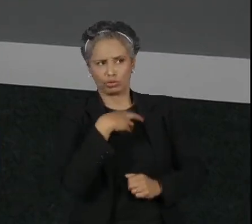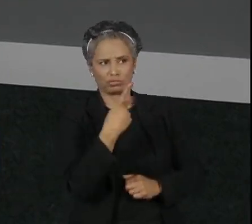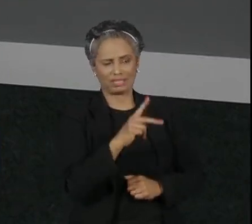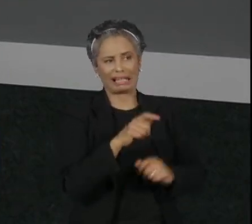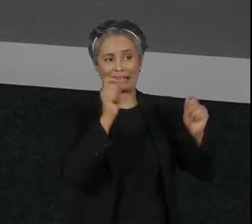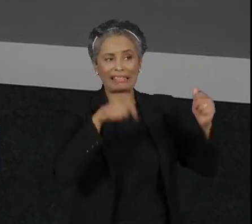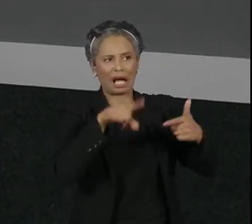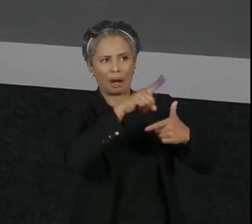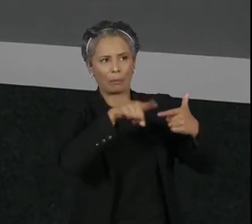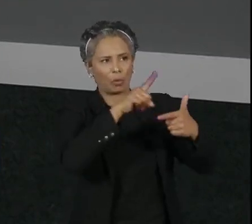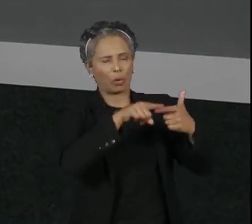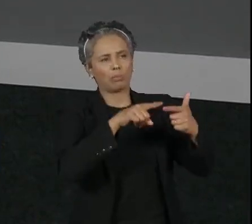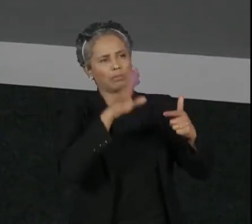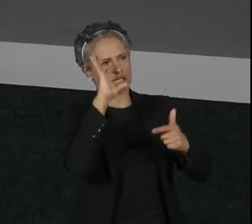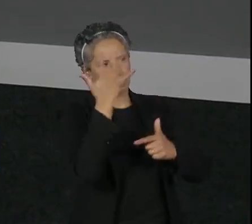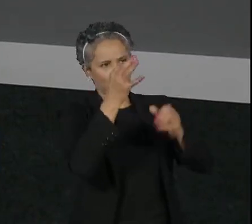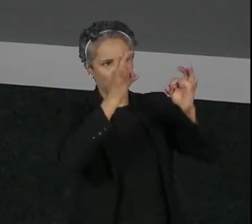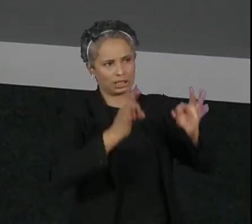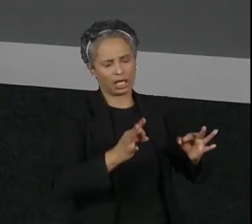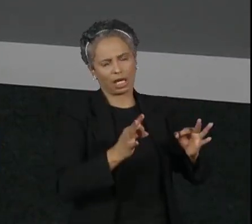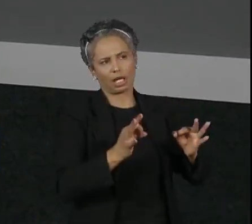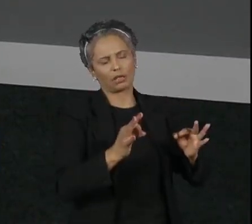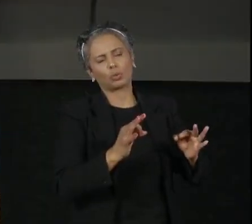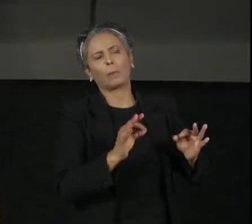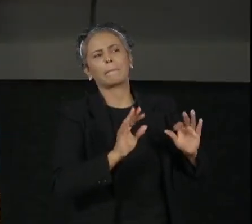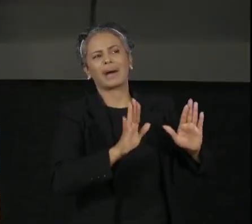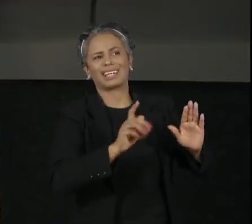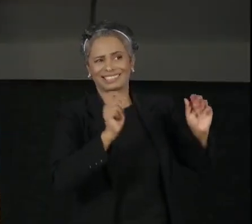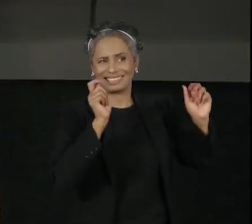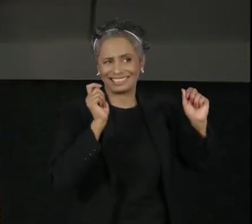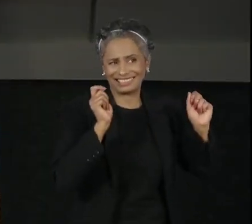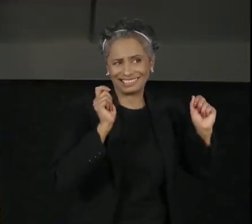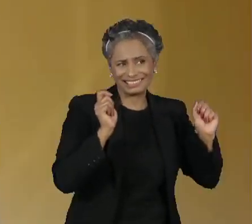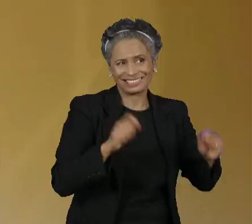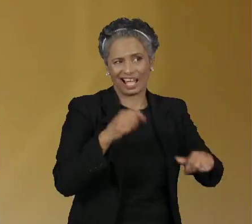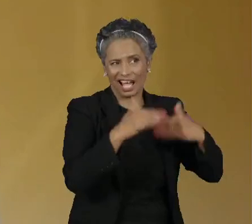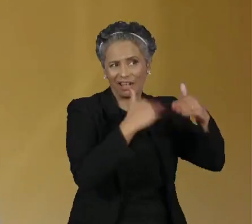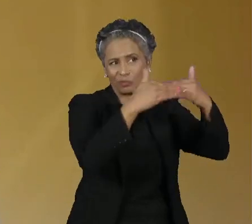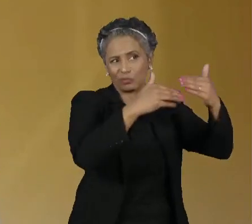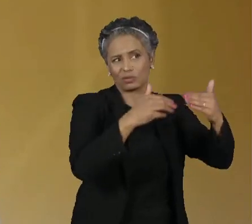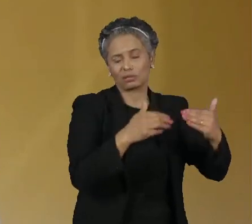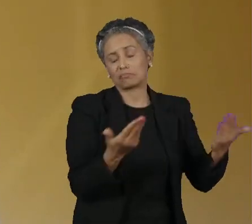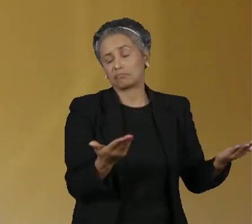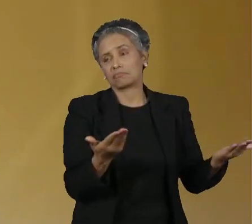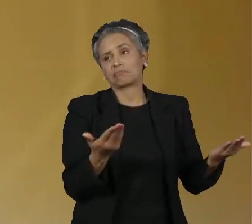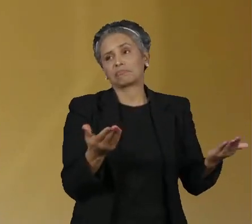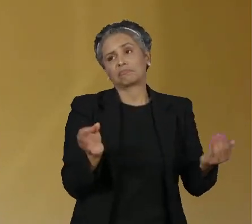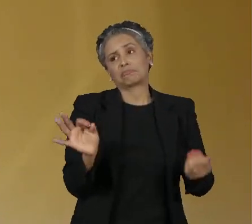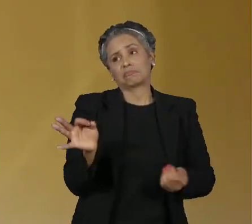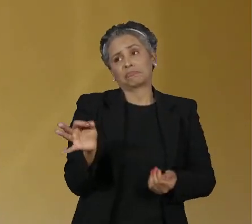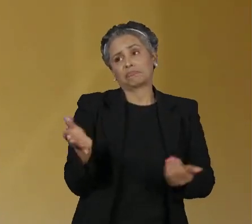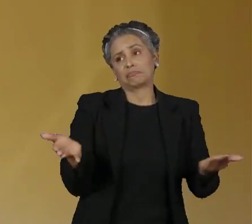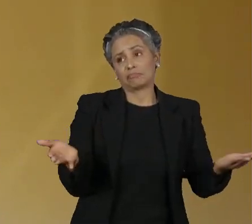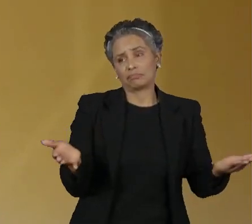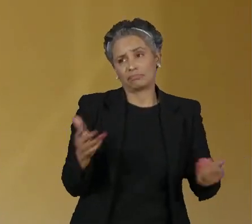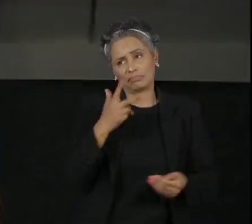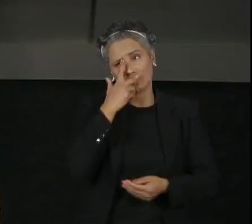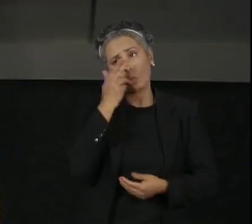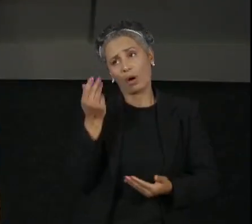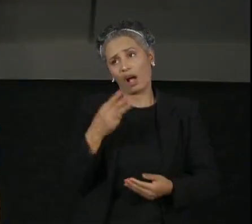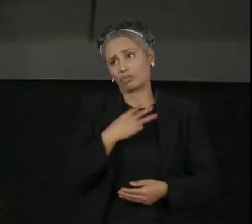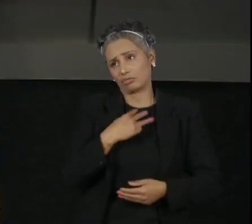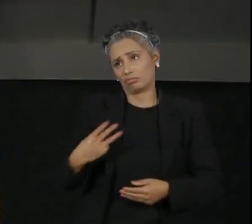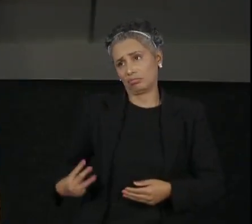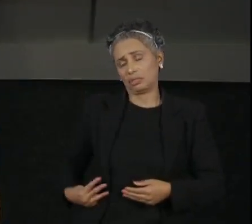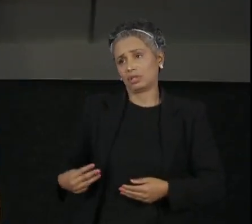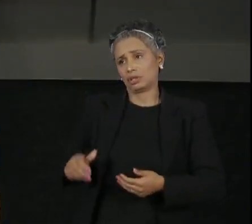problemas, mas é um avanço, na tua opinião, ou não? Com certeza. É algo que simboliza muito para a modalidade.